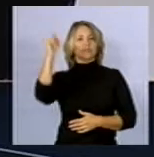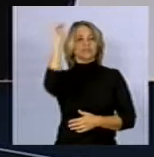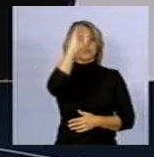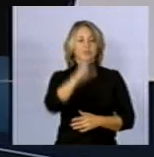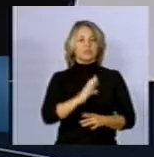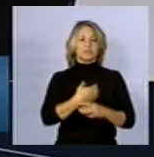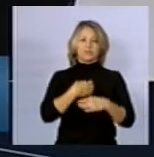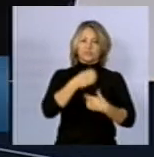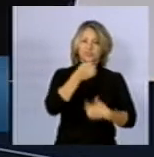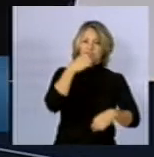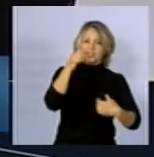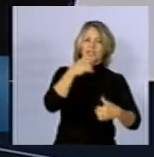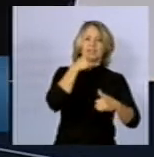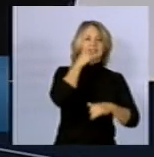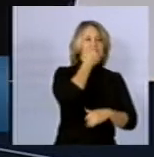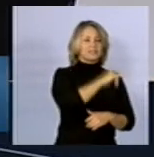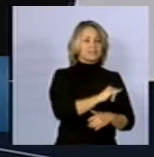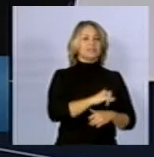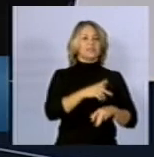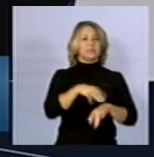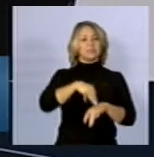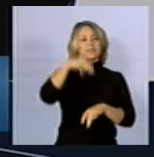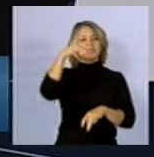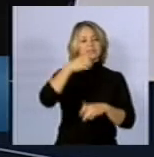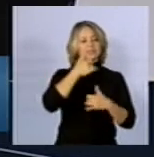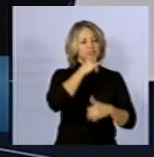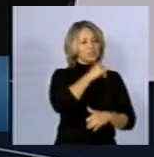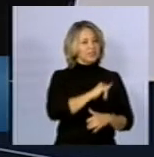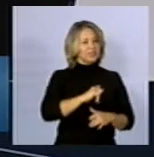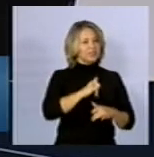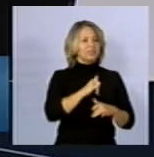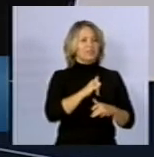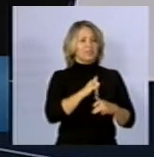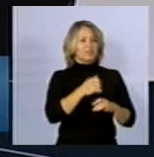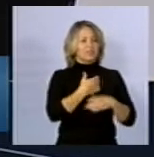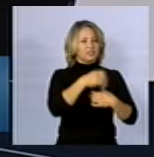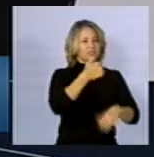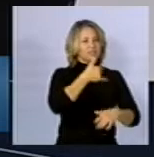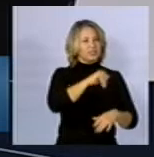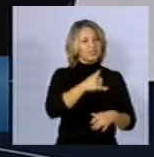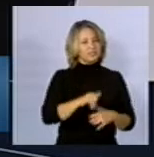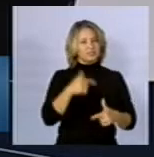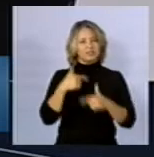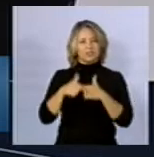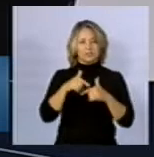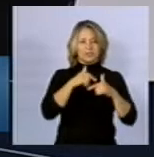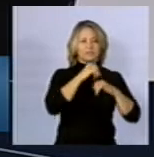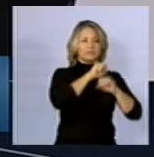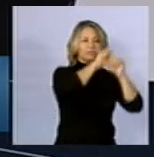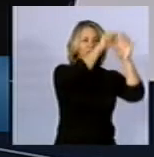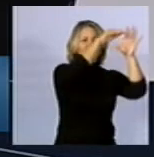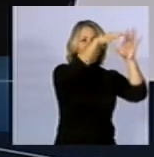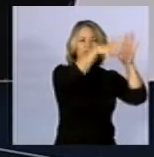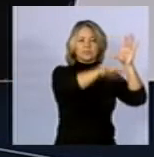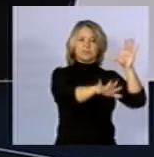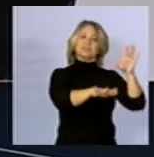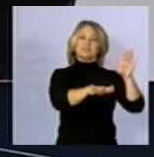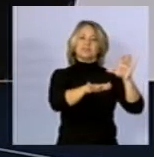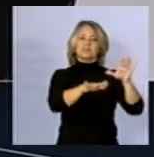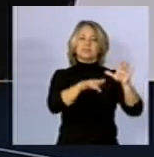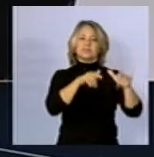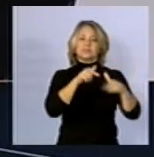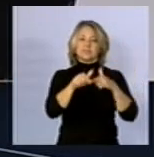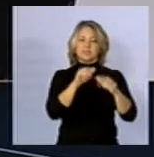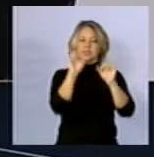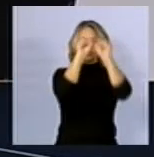eletricista mestre em engenharia elétrica assessor da Diretoria de administração dos serviços de transmissão do operador Nacional do